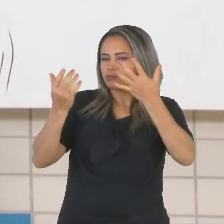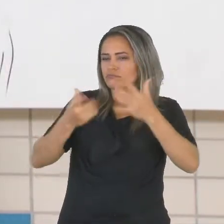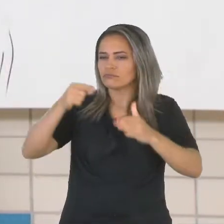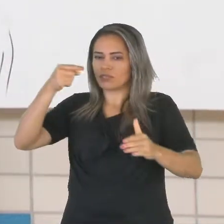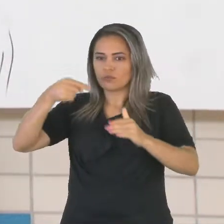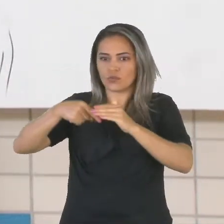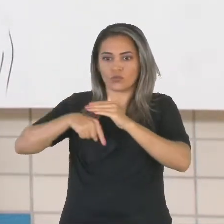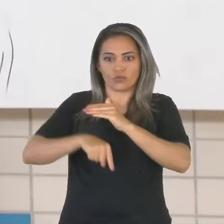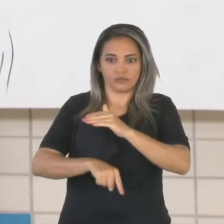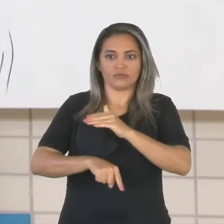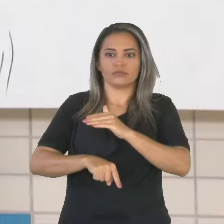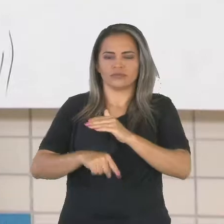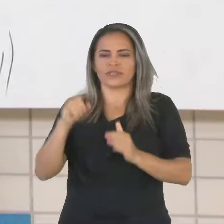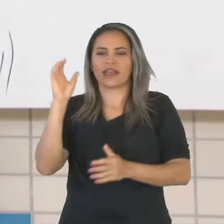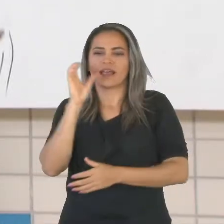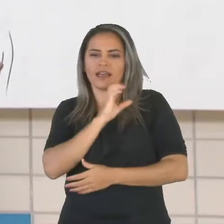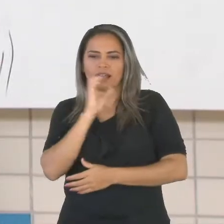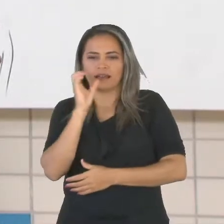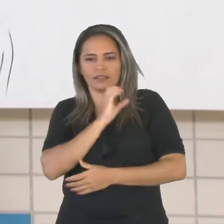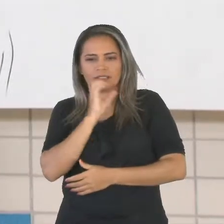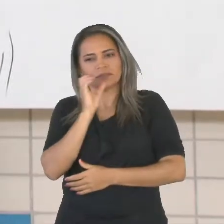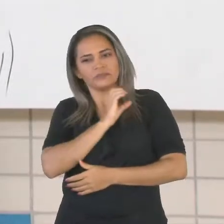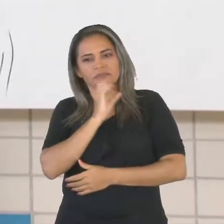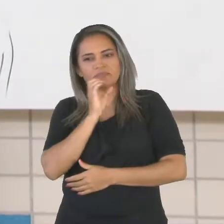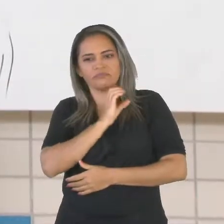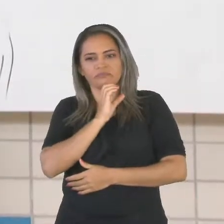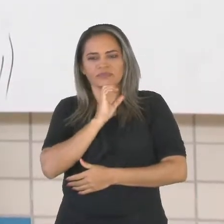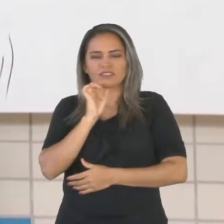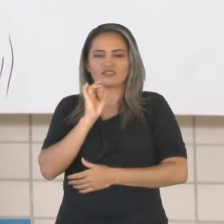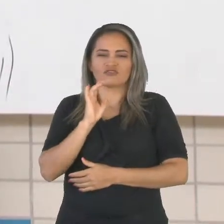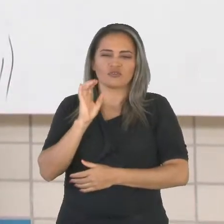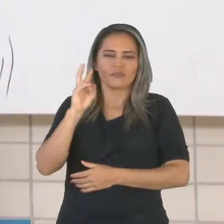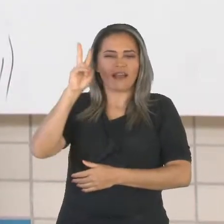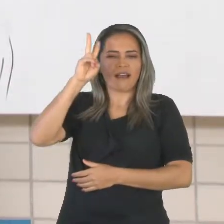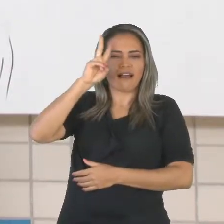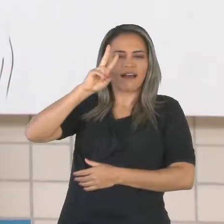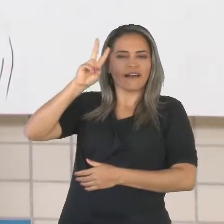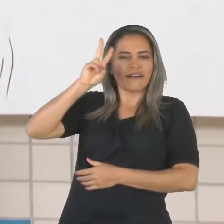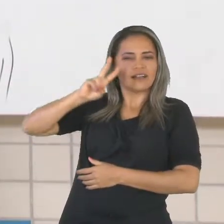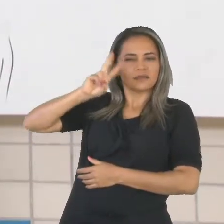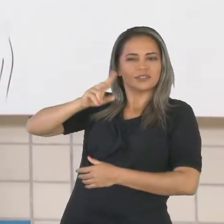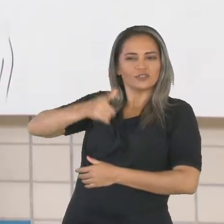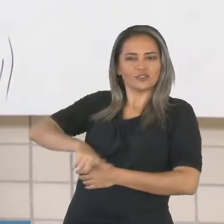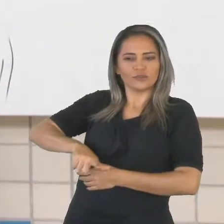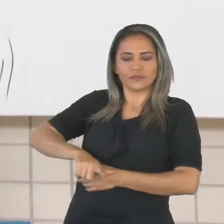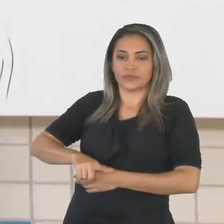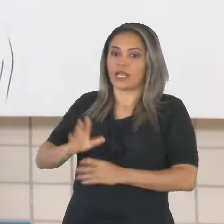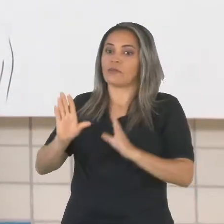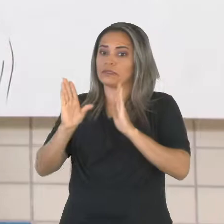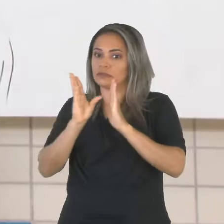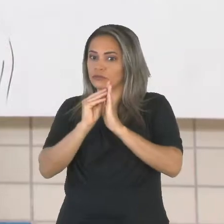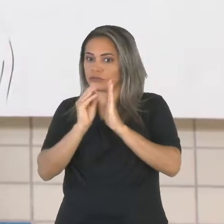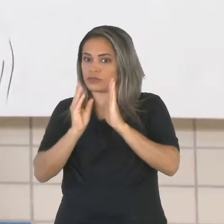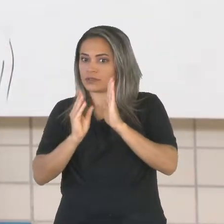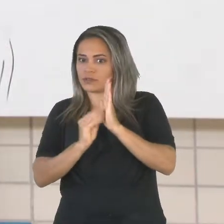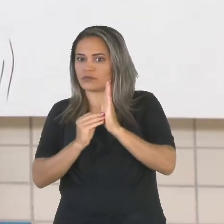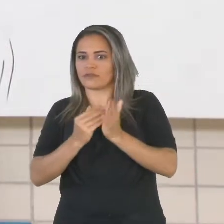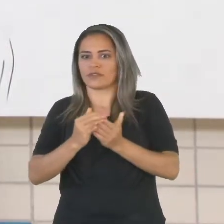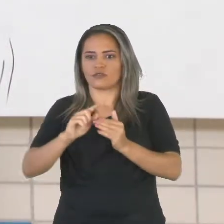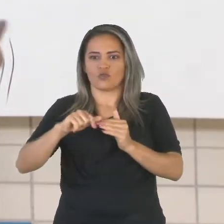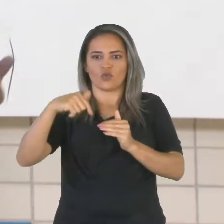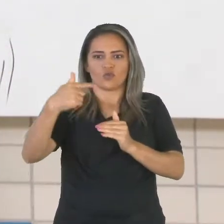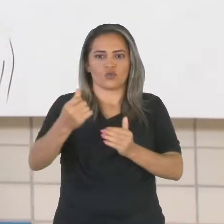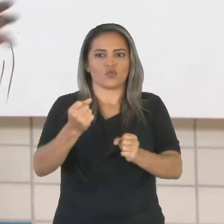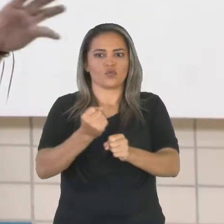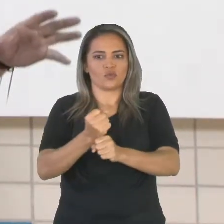profunda, de forma rápida, só para dar aquela relembrada, beleza? É um conteúdo que vocês vão precisar logo no primeiro bimestre.